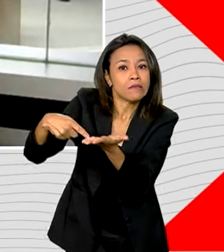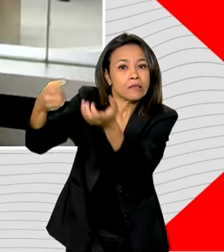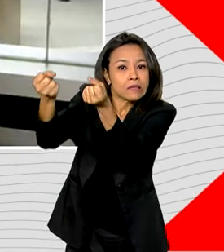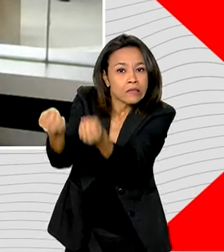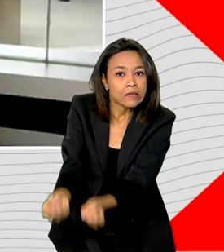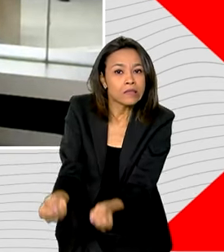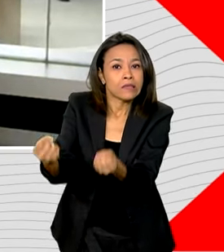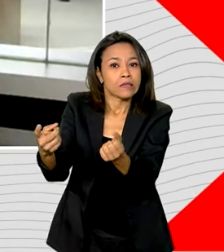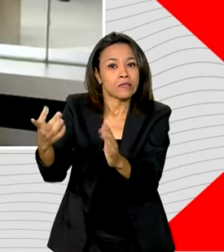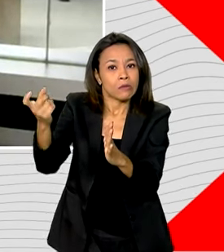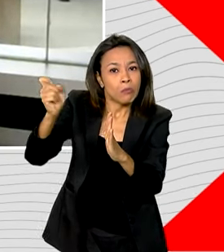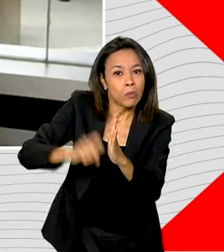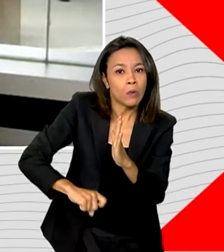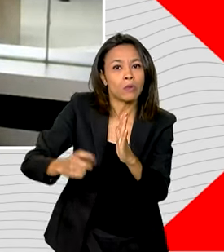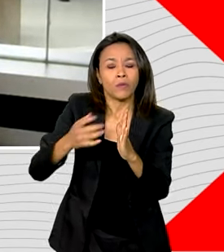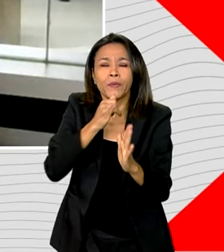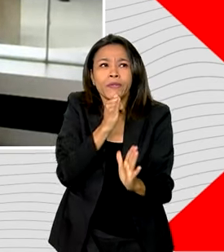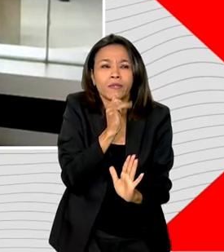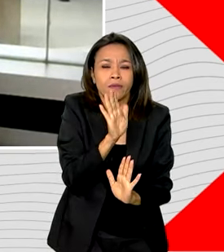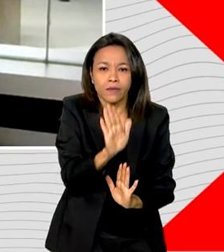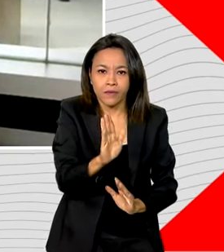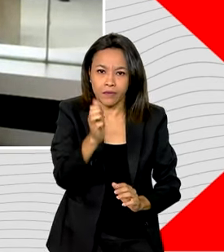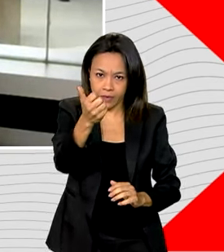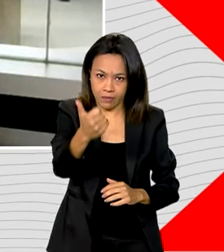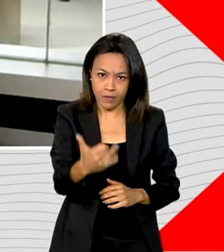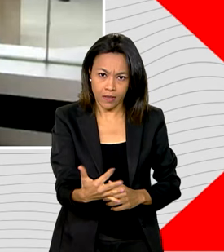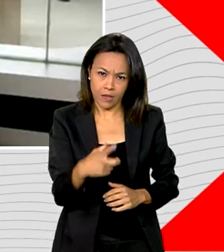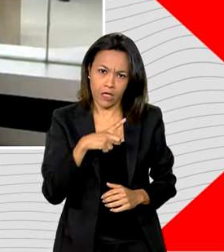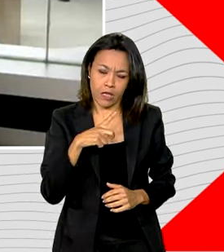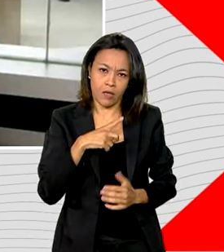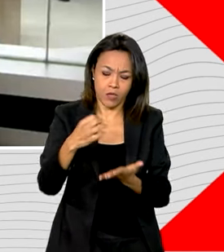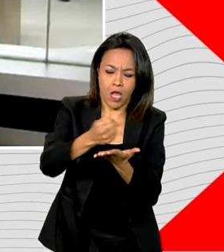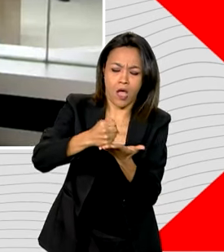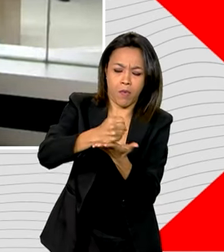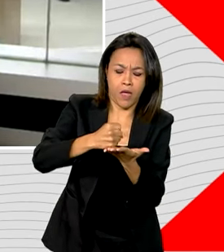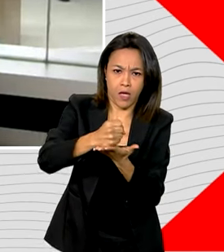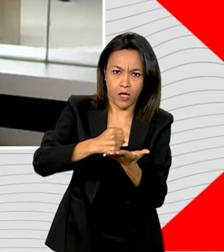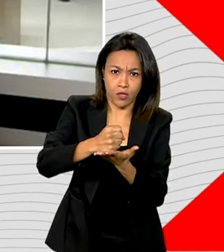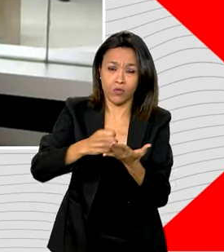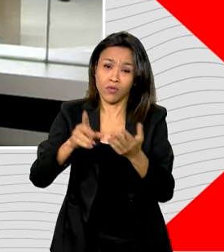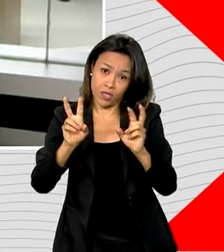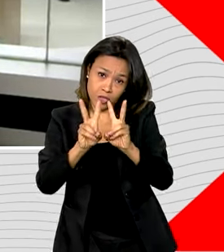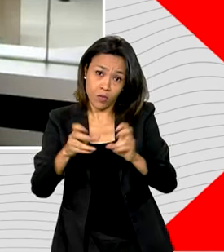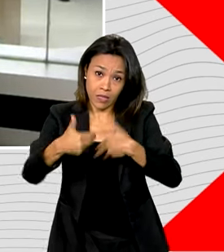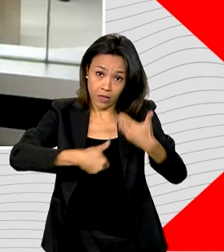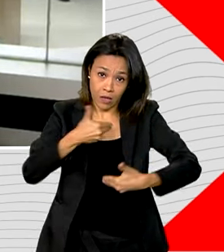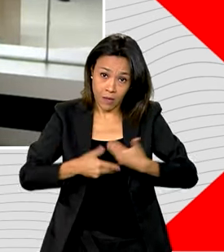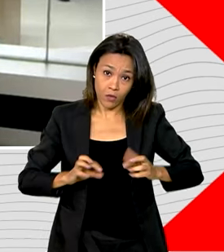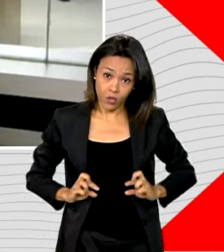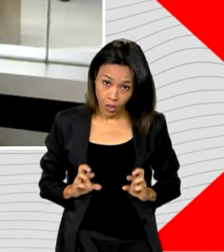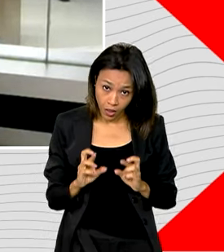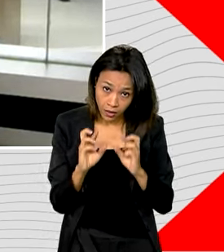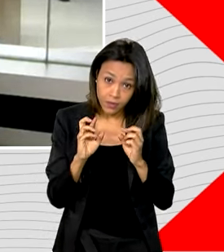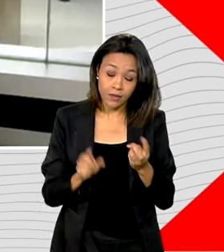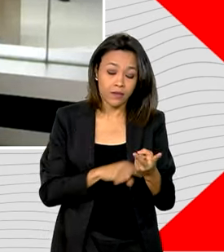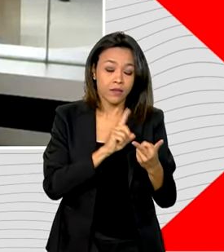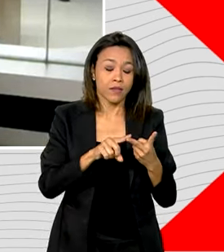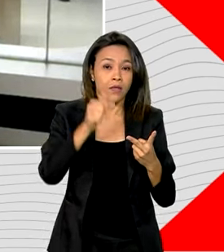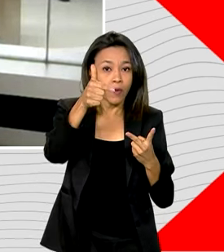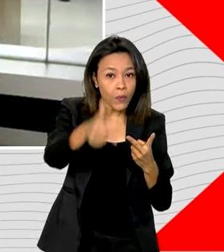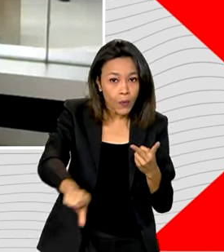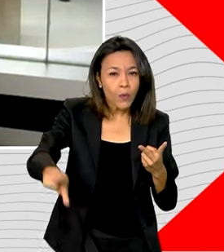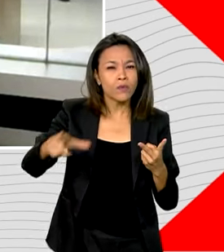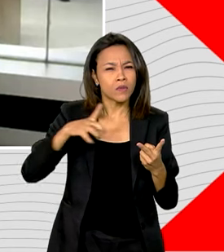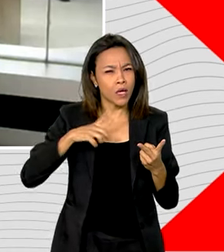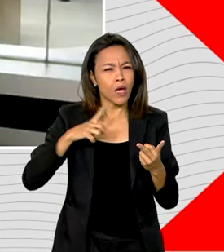lançados no mercado o caso que a gente tem de medicamentos oncológicos por exemplo temos muito lançamentos muitos